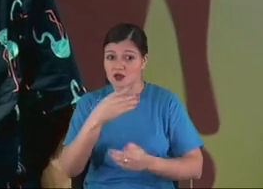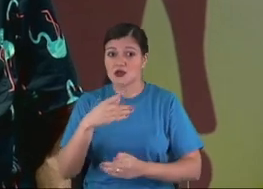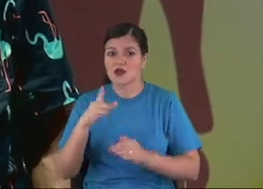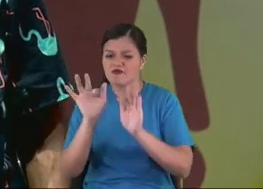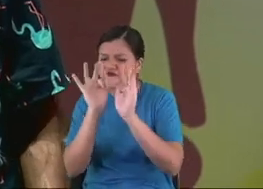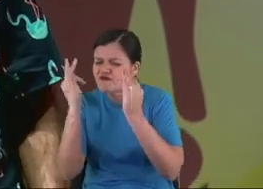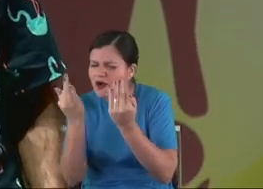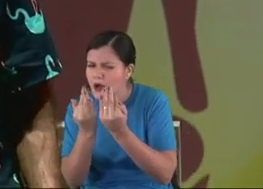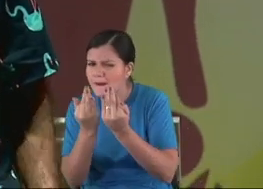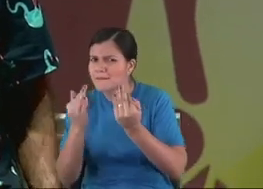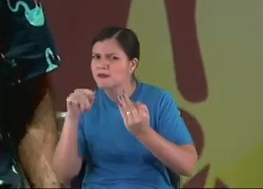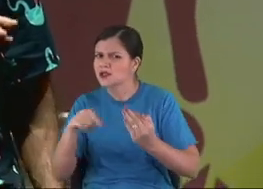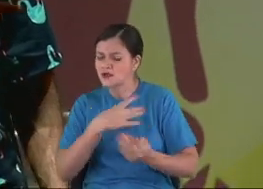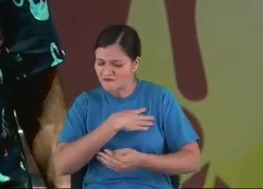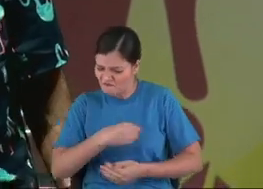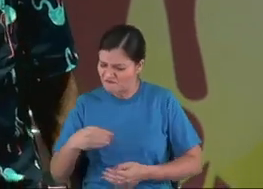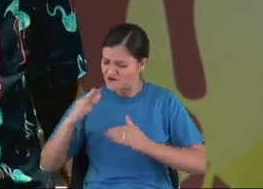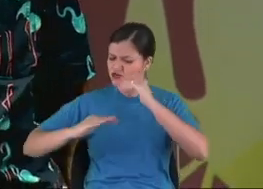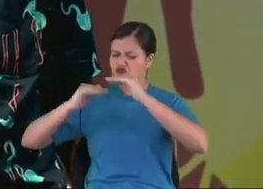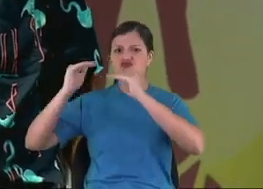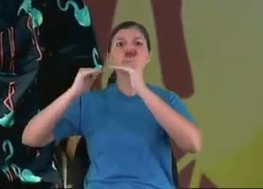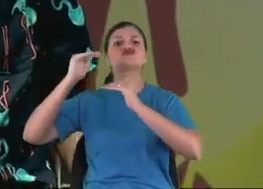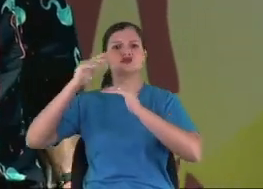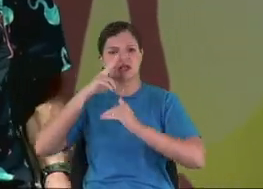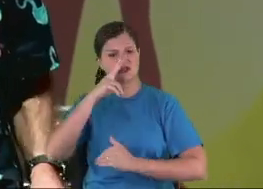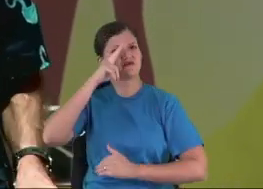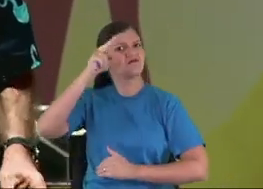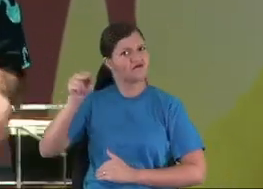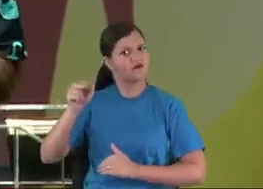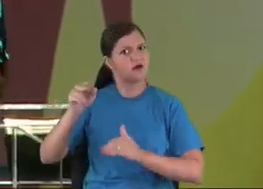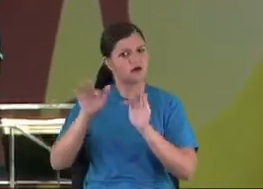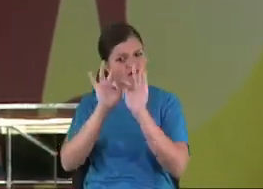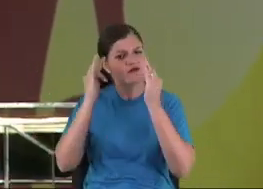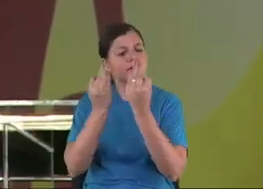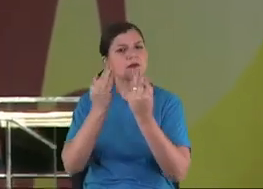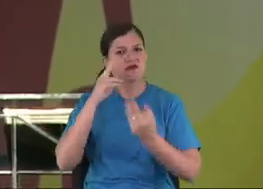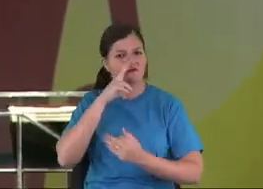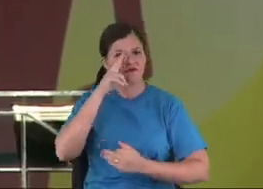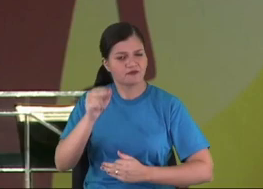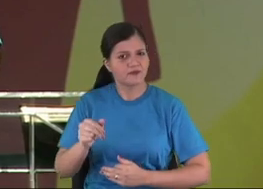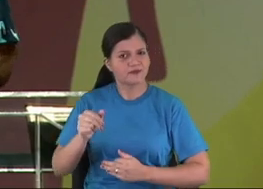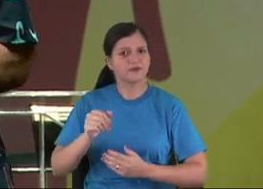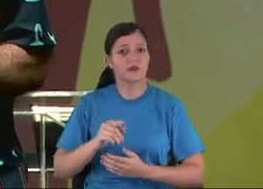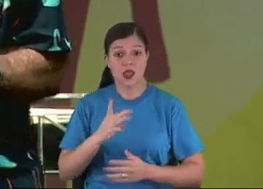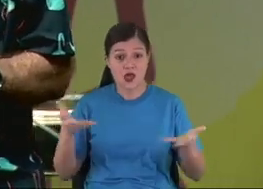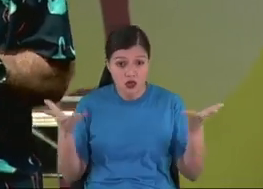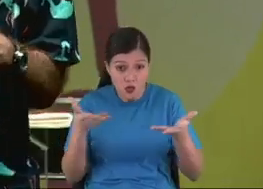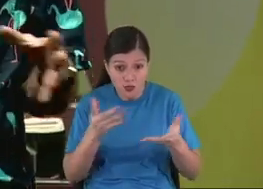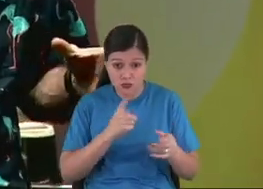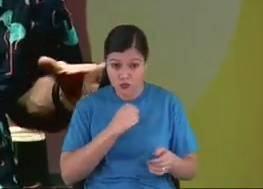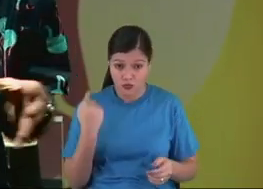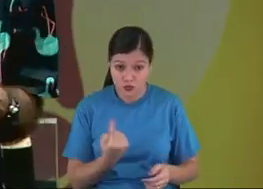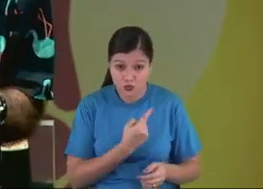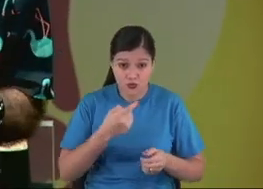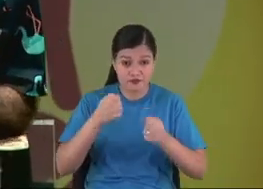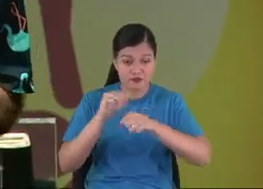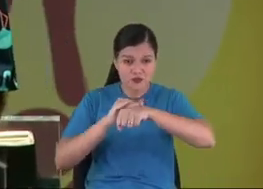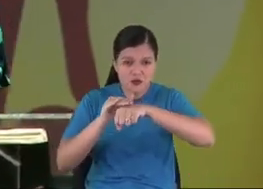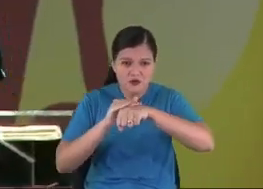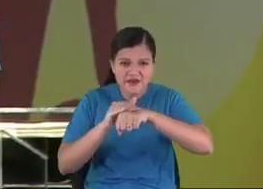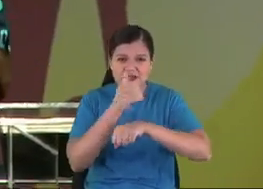sucesso, é um diferencial notório. E hoje então nós queremos falar sobre 17